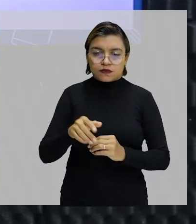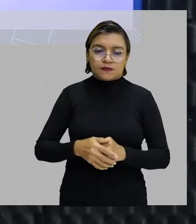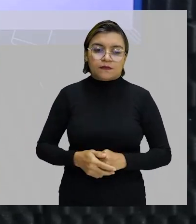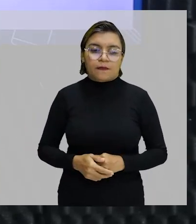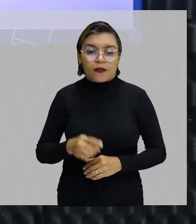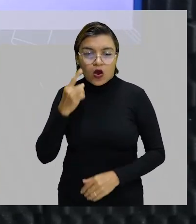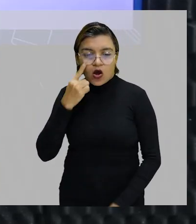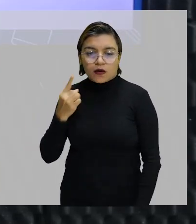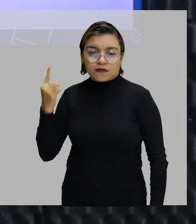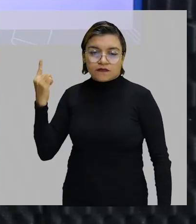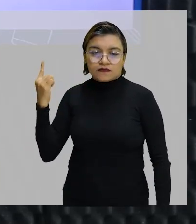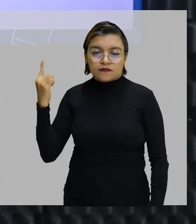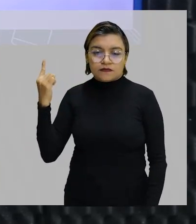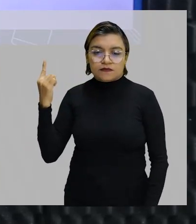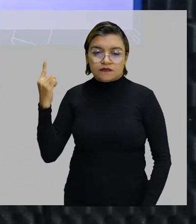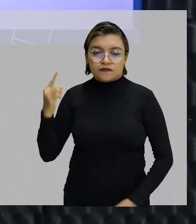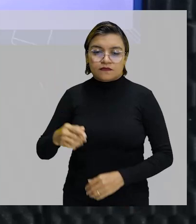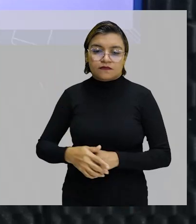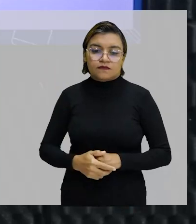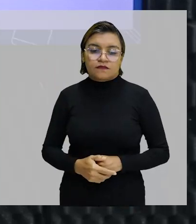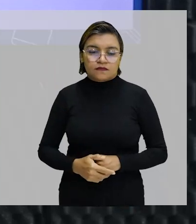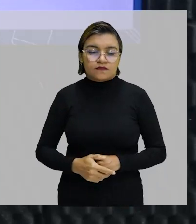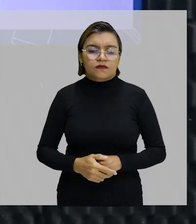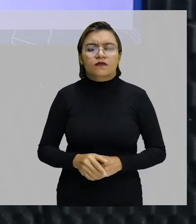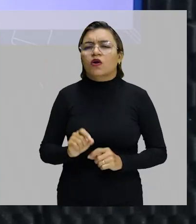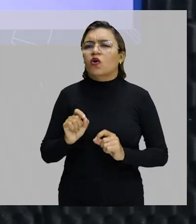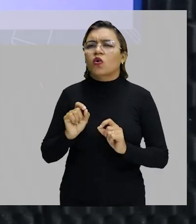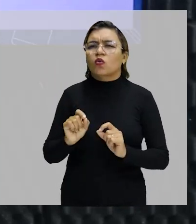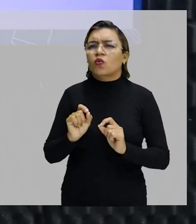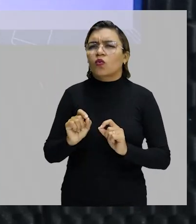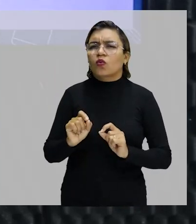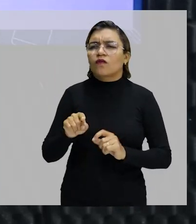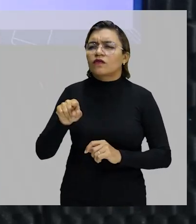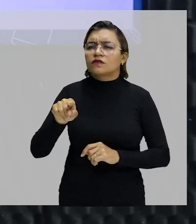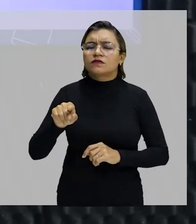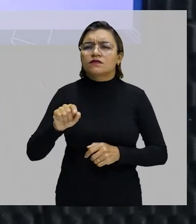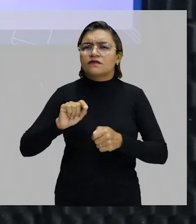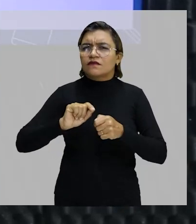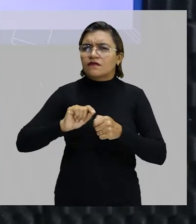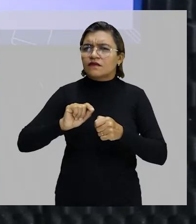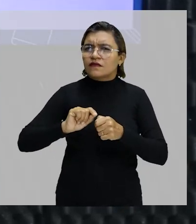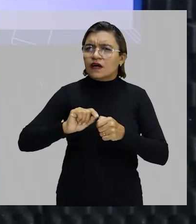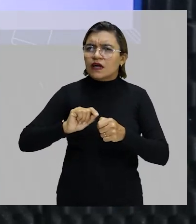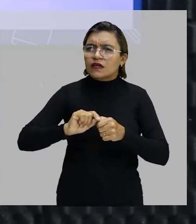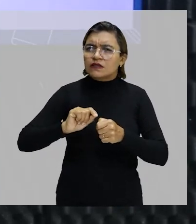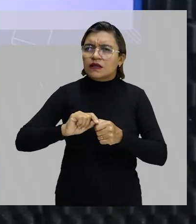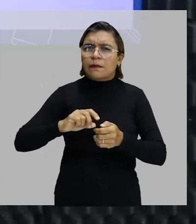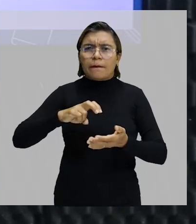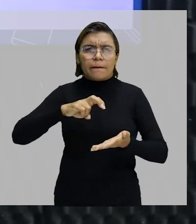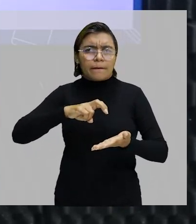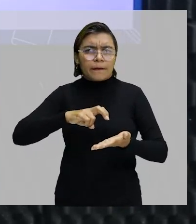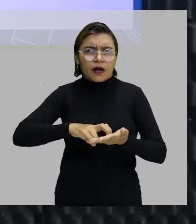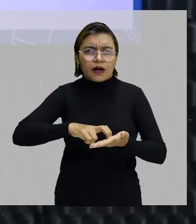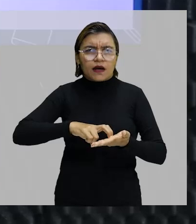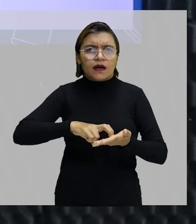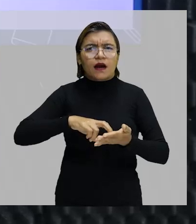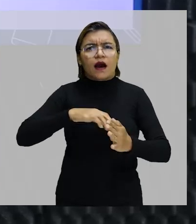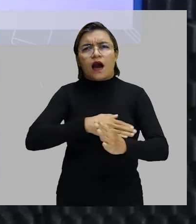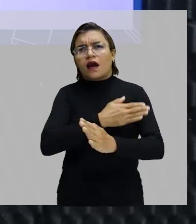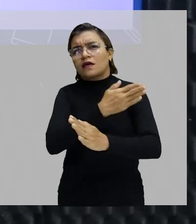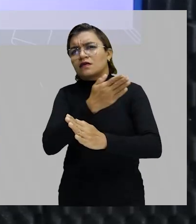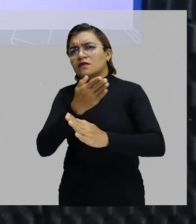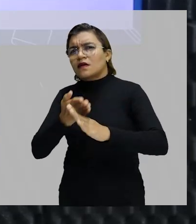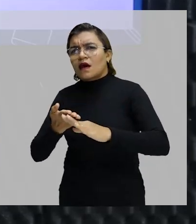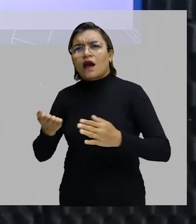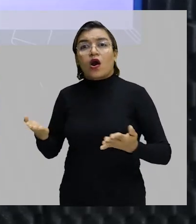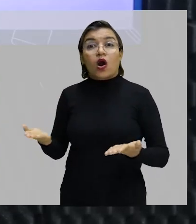doing since morning? O que você está fazendo desde amanhã? Então, eu quero saber, ao longo